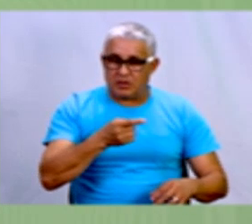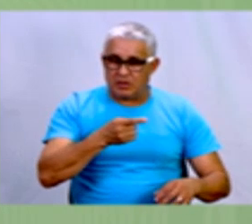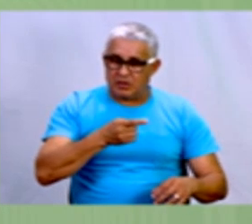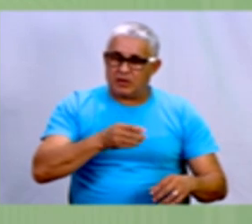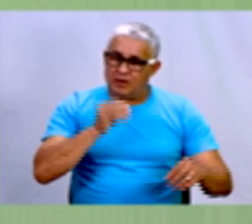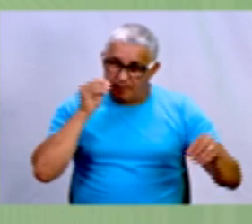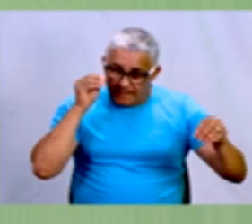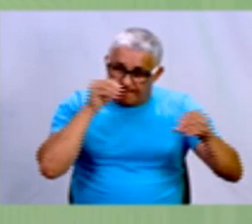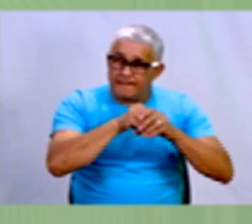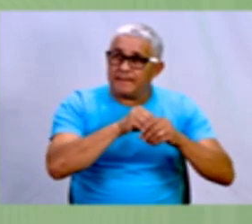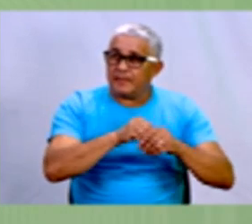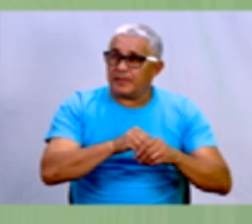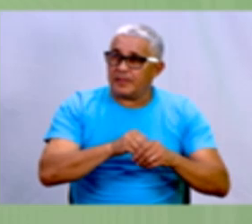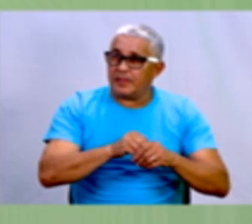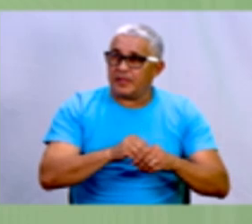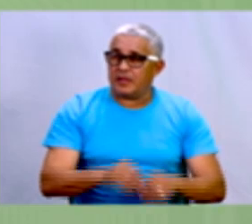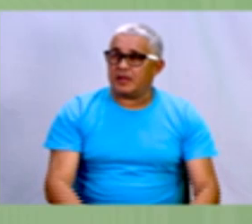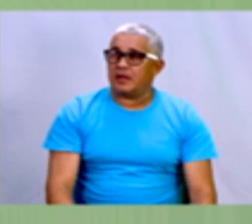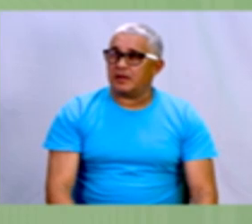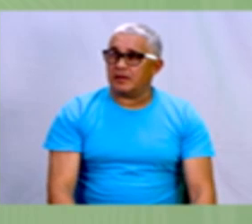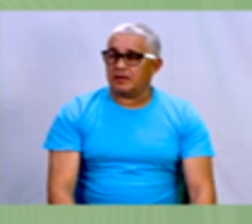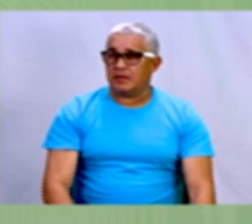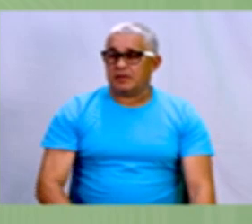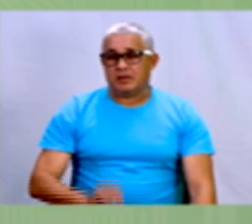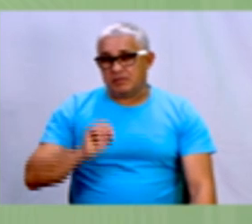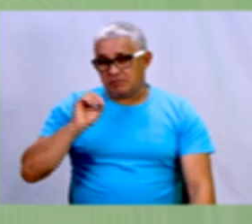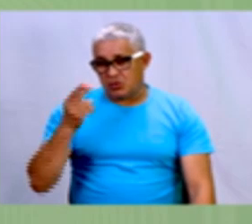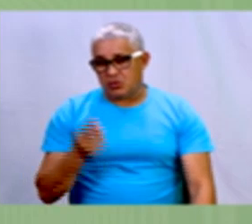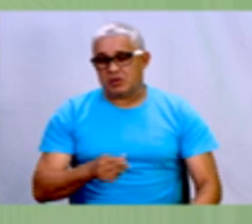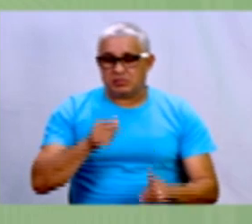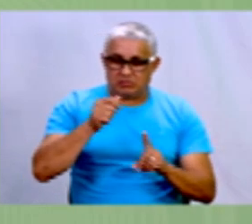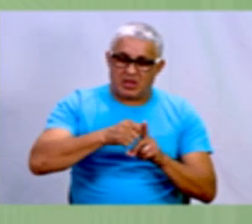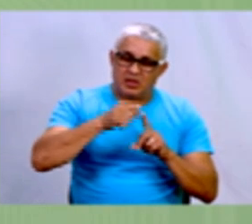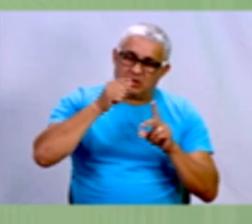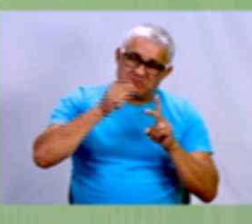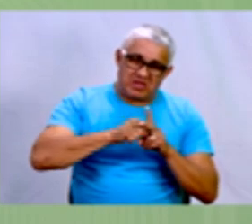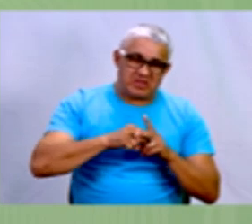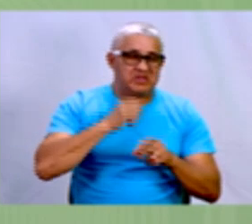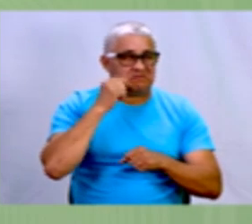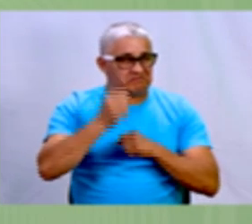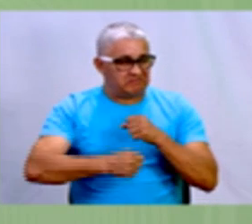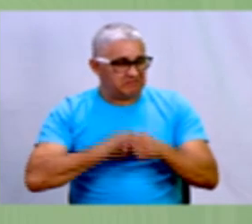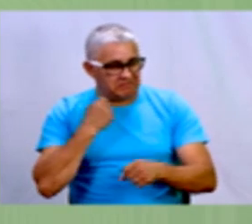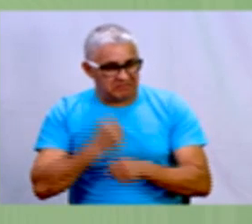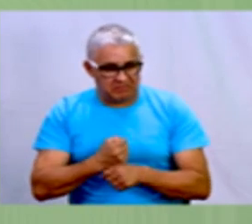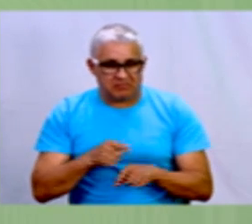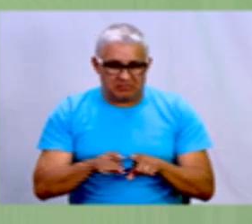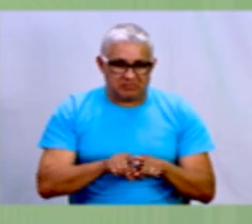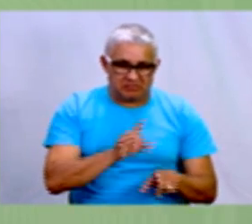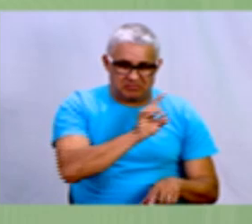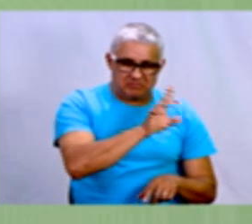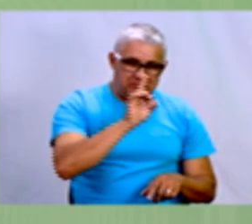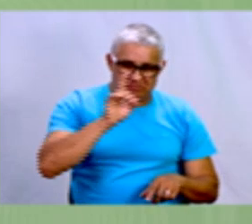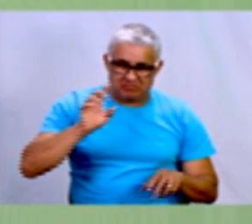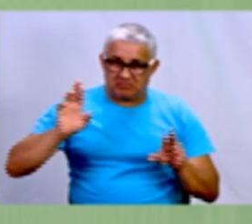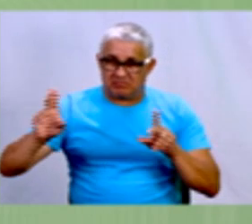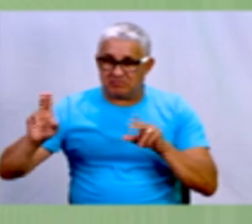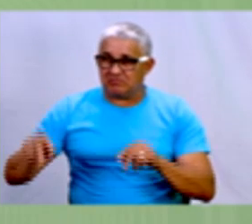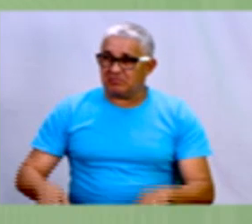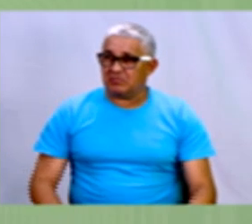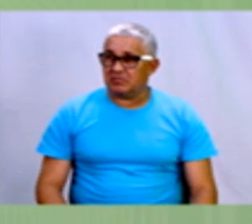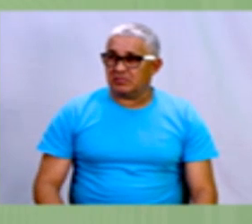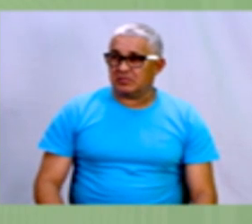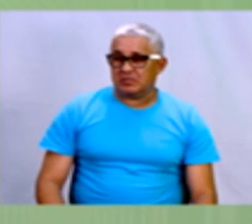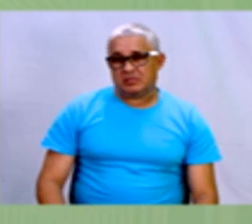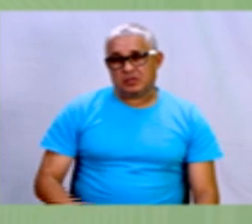a gente pode até falar, ou se fosse por mês ou por ano, né? Mas é um em cada período, então a gente tem um período aqui,